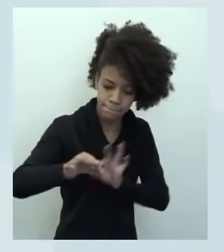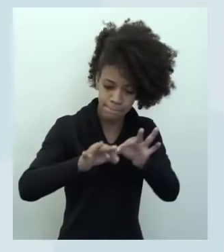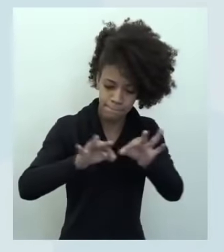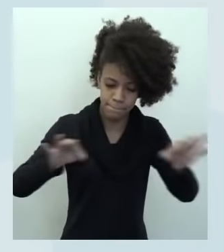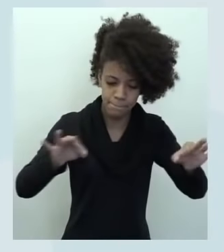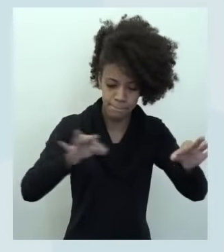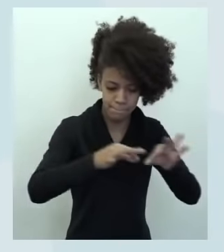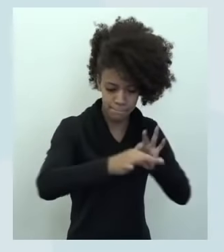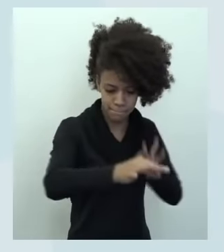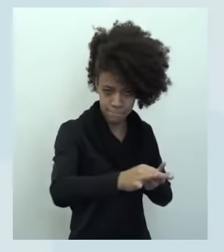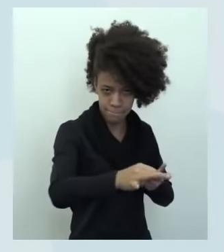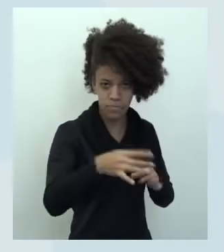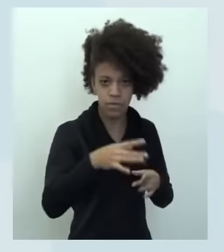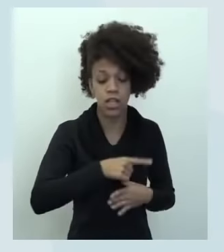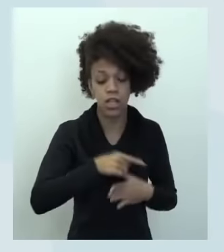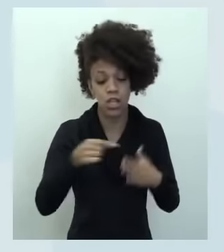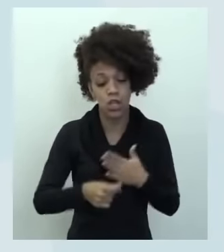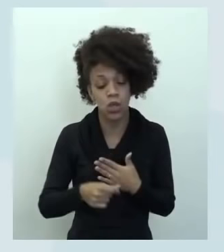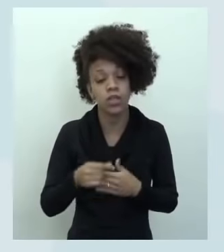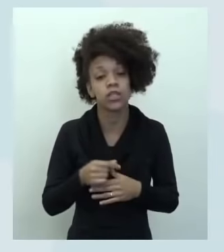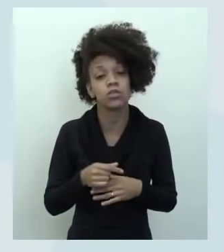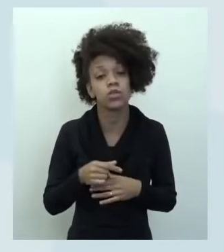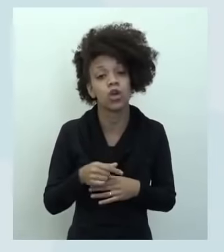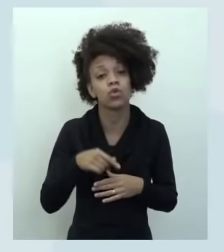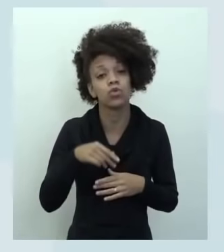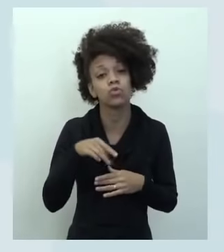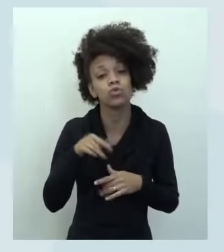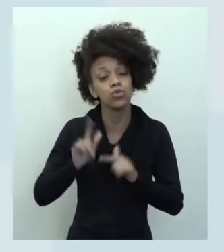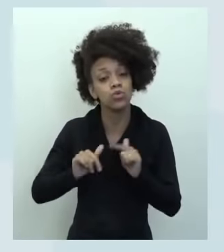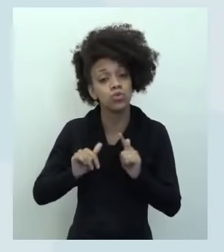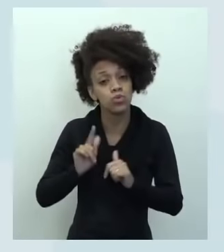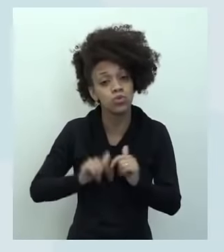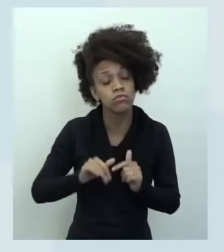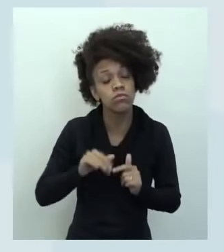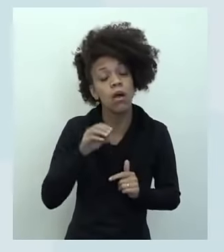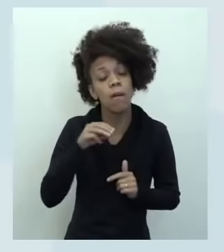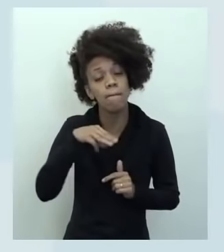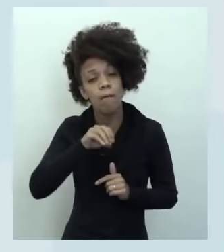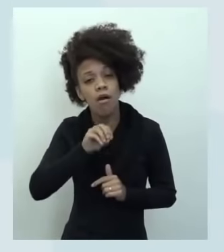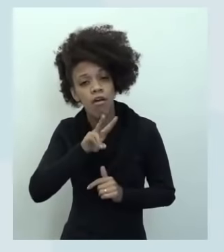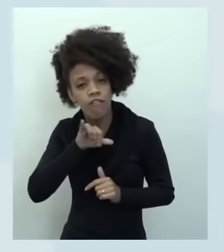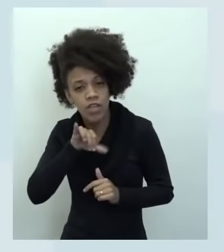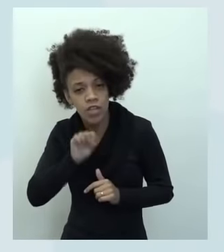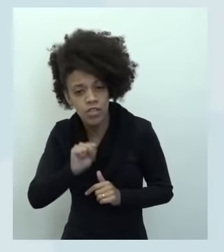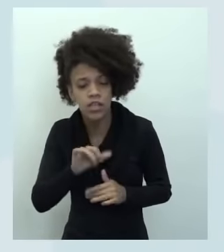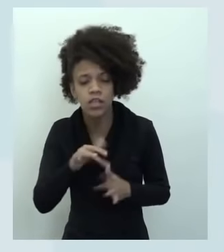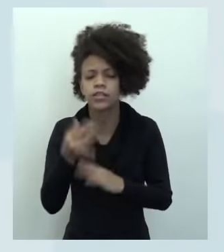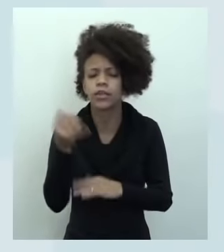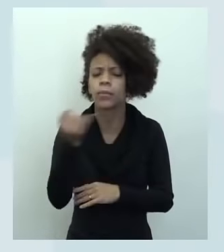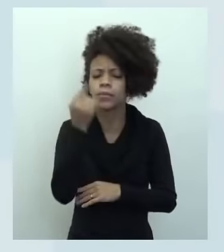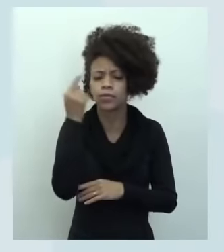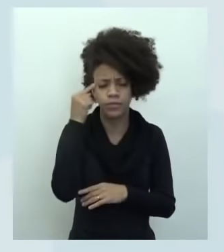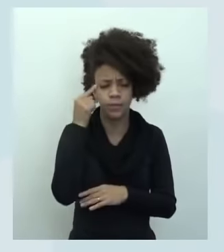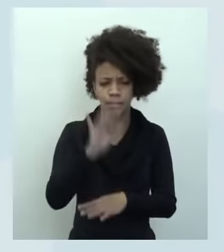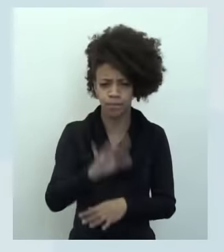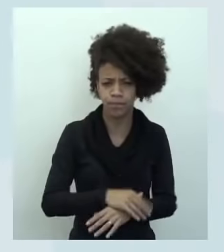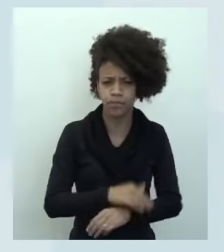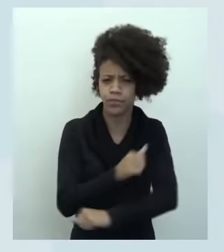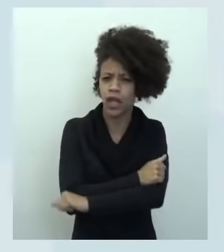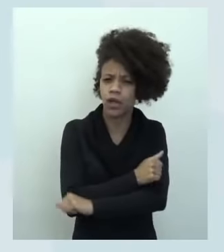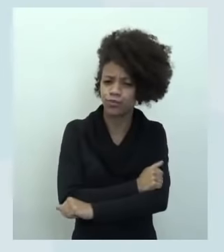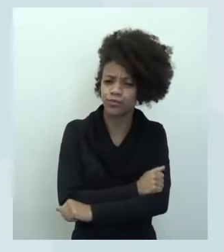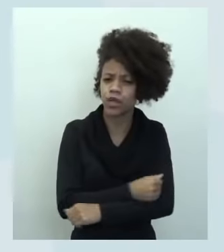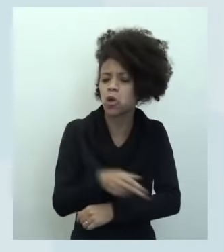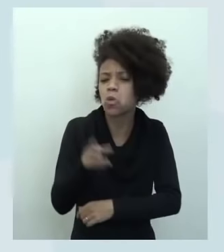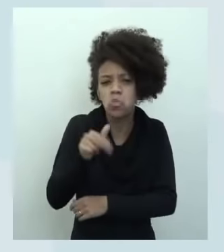cômodo escolhido dos móveis. Então, é importante a gente pensar no seguinte, tem alunos que provavelmente nunca